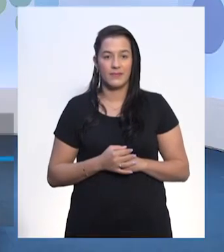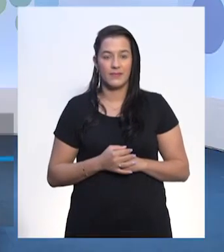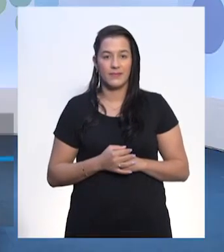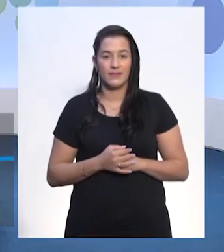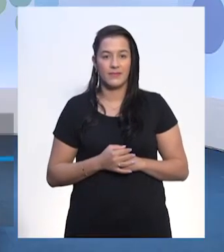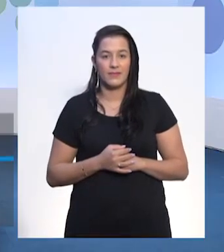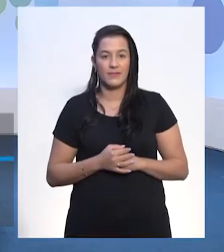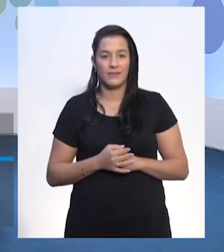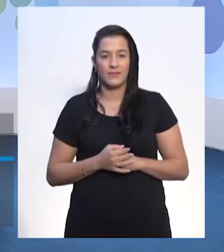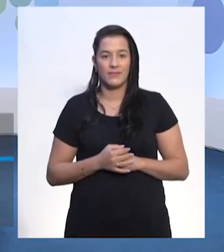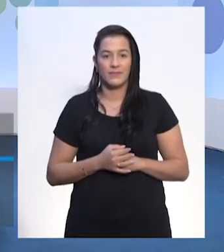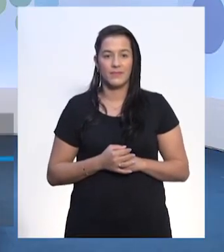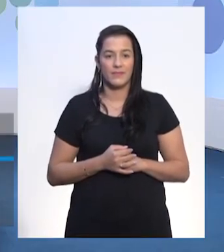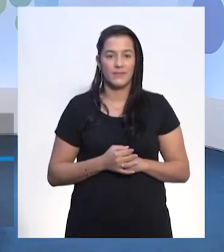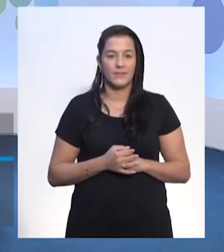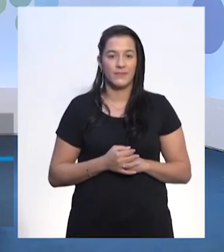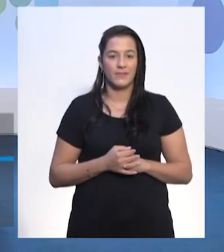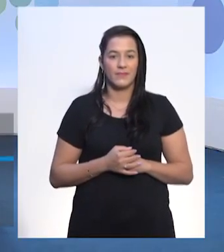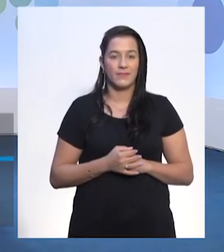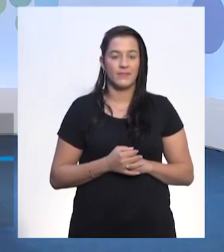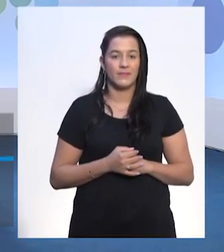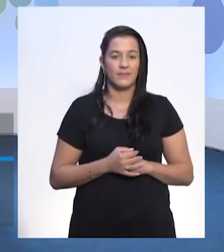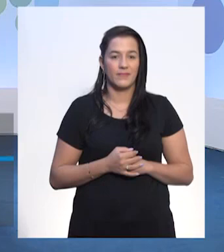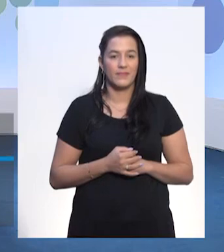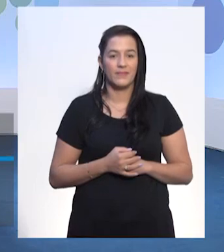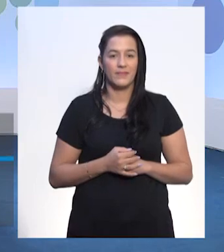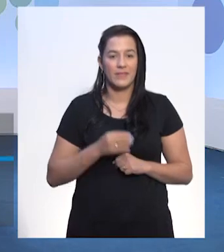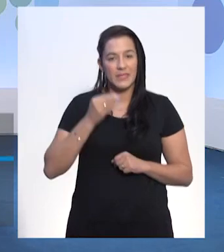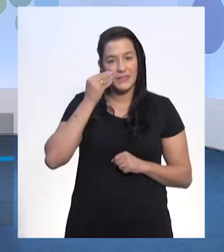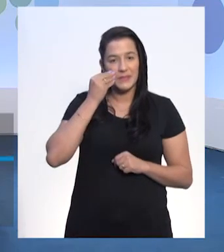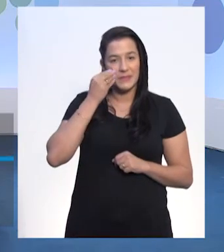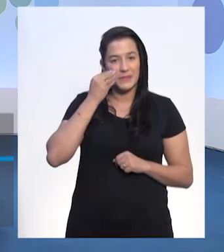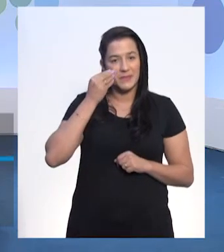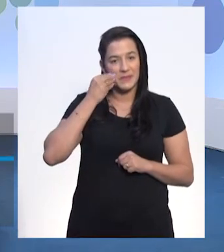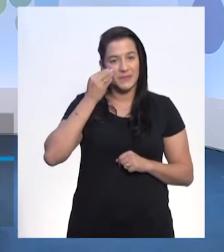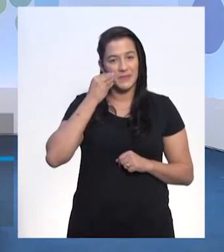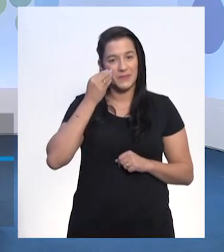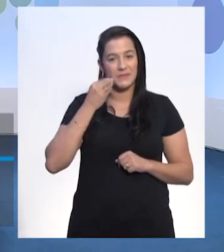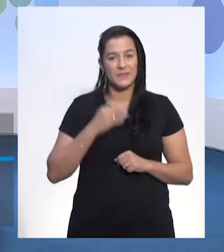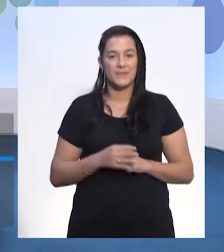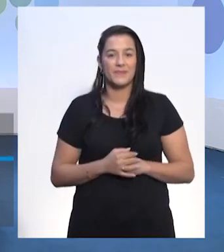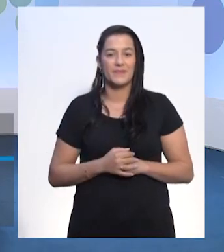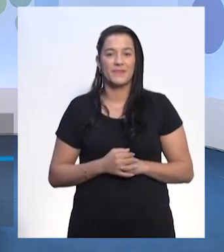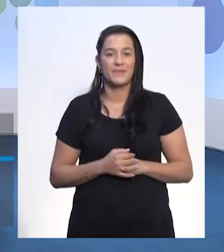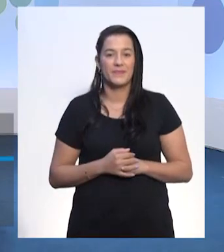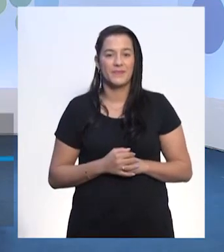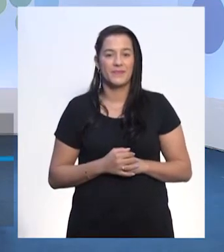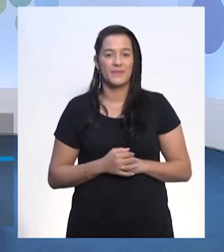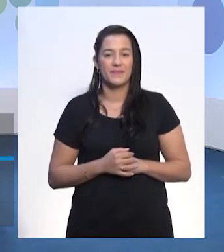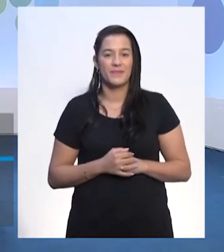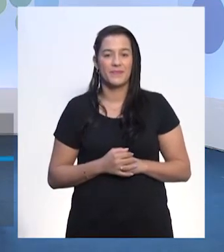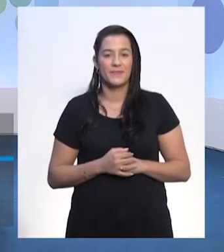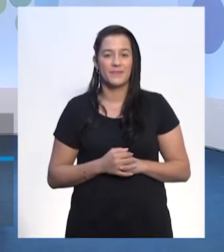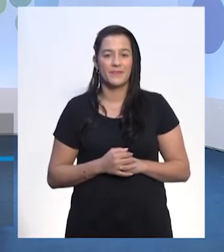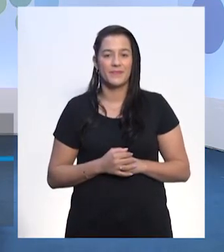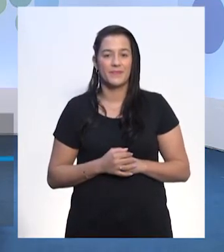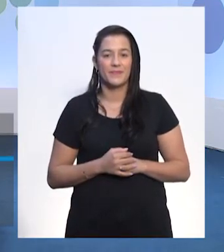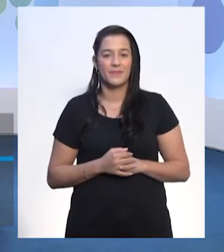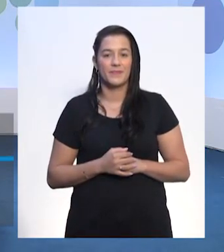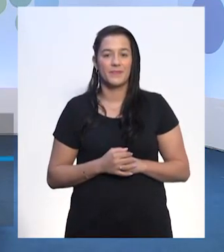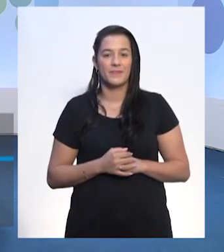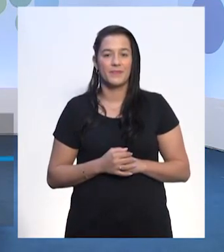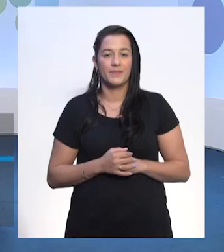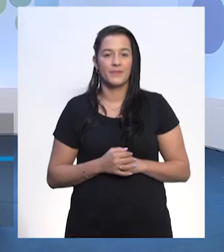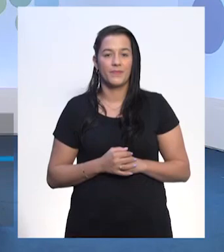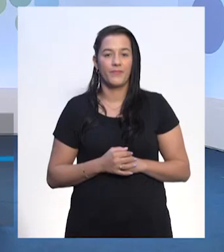Peraí. agora... Não, Juliana, foi rápida. eu estava testando. Tava tudo sob controle. Tudo sob controle, Juliana. Tudo sob